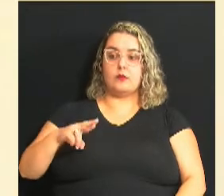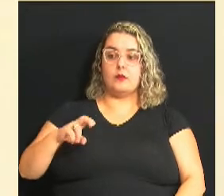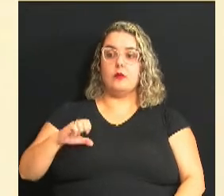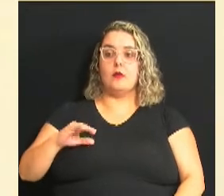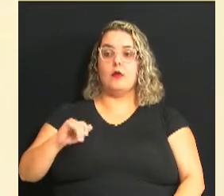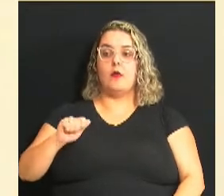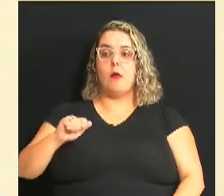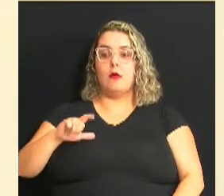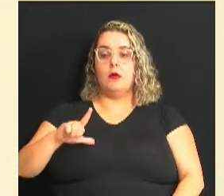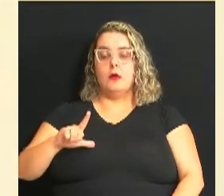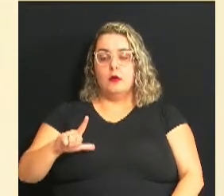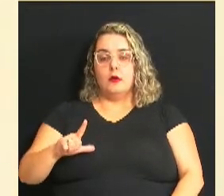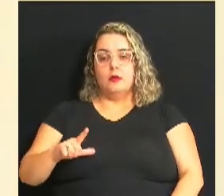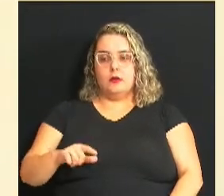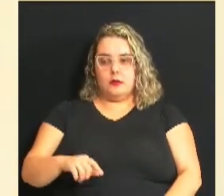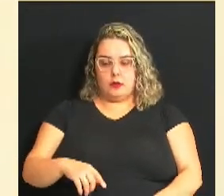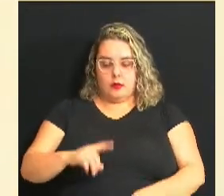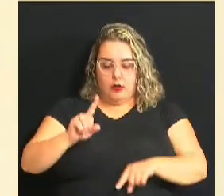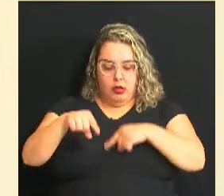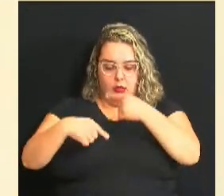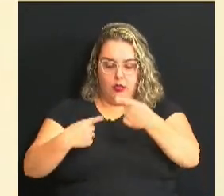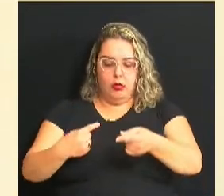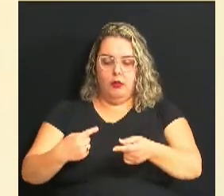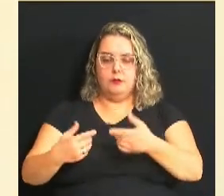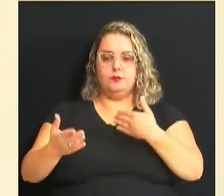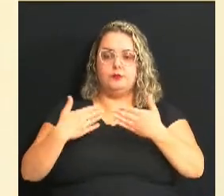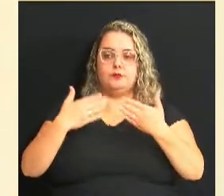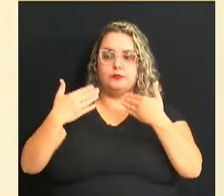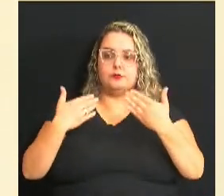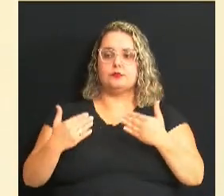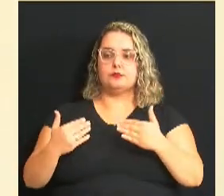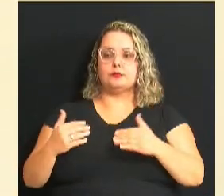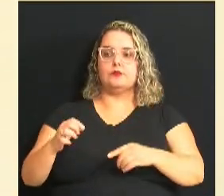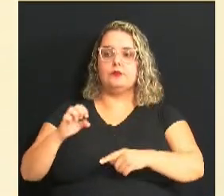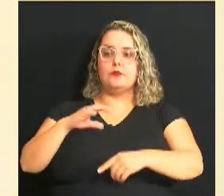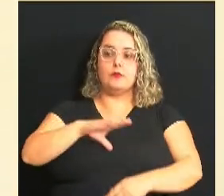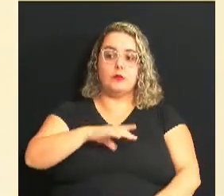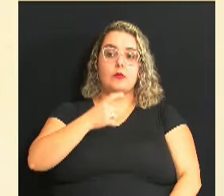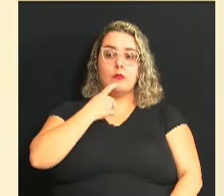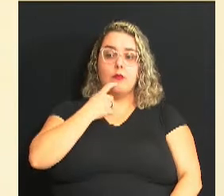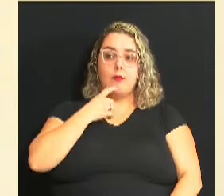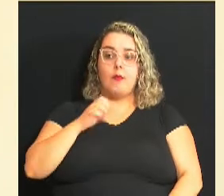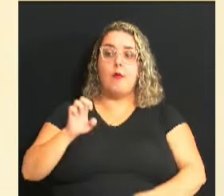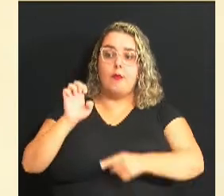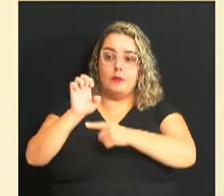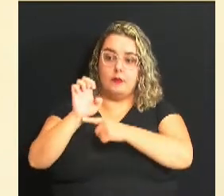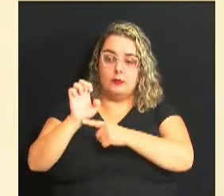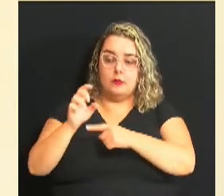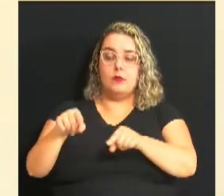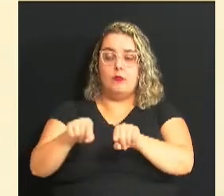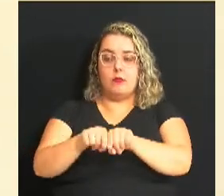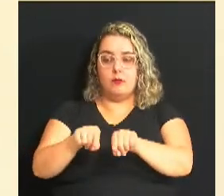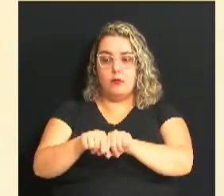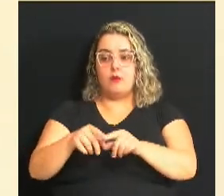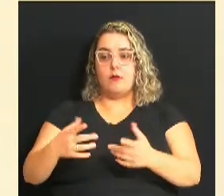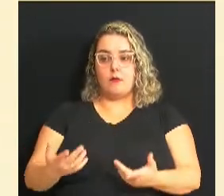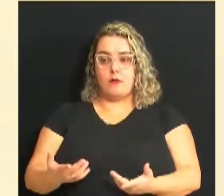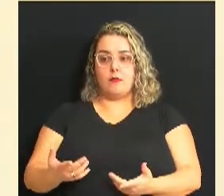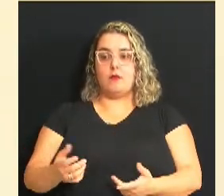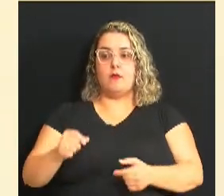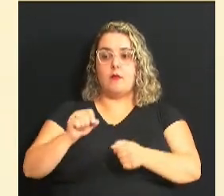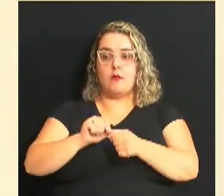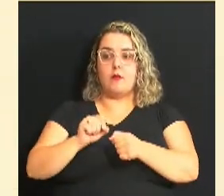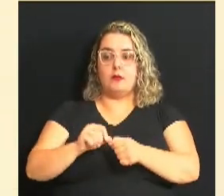políticas públicas em outros níveis, para além do nível municipal, essa conversa com o nível estadual. Também fazia isso quando a gente